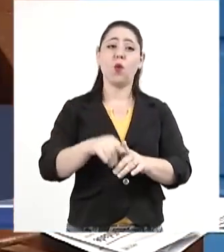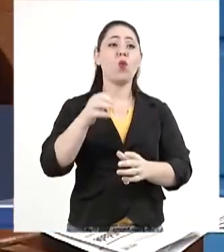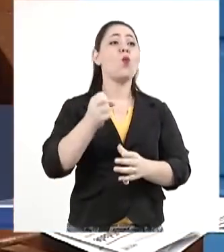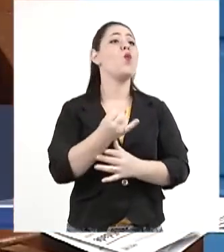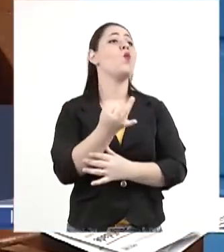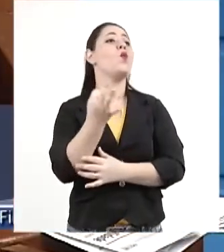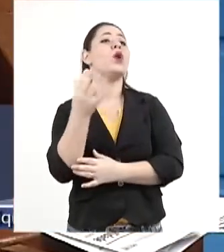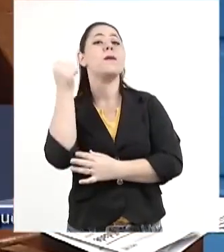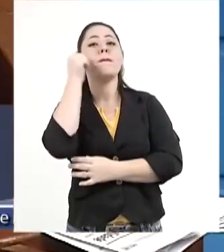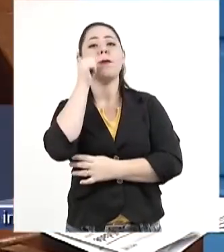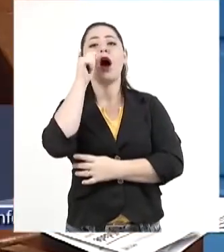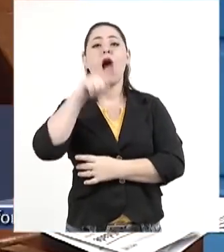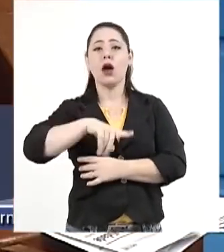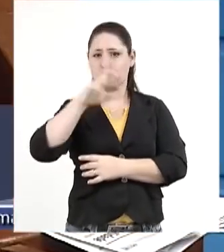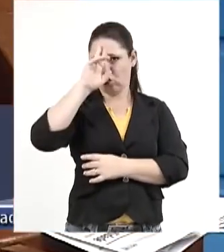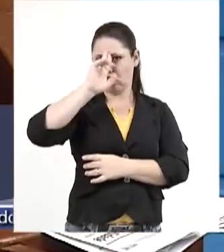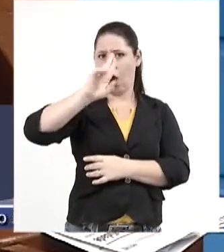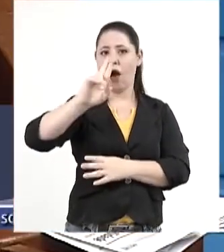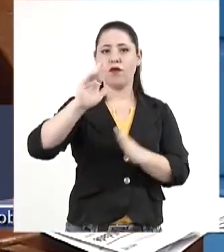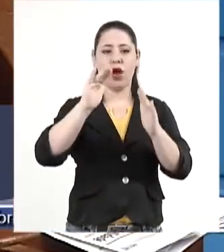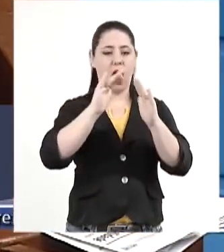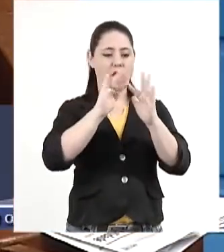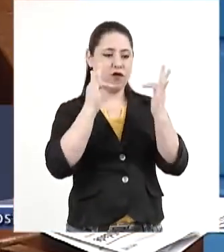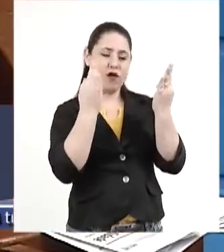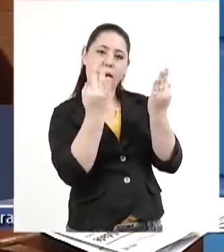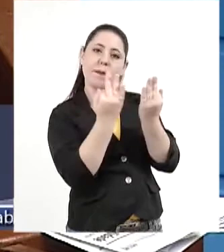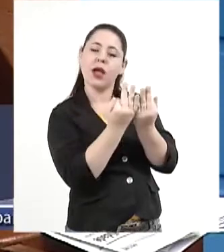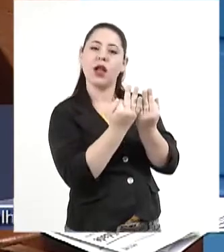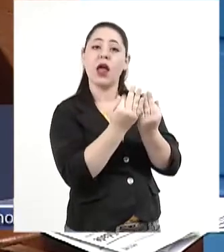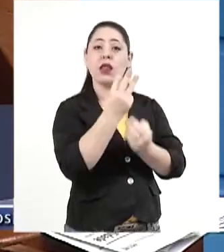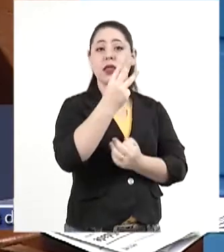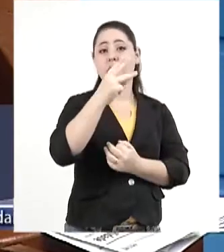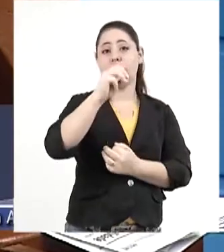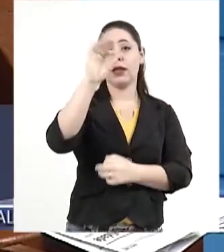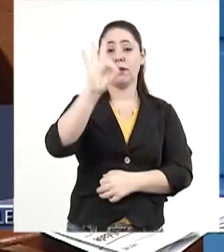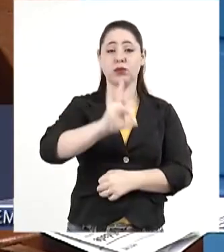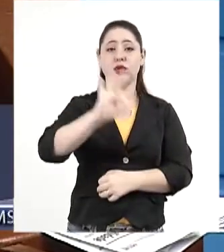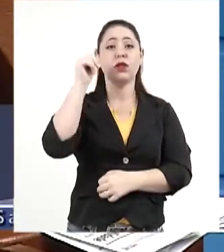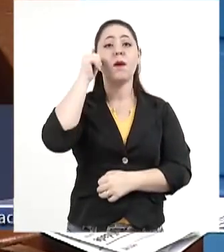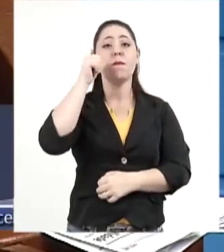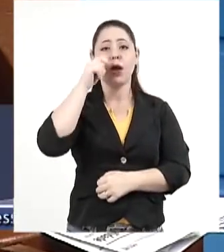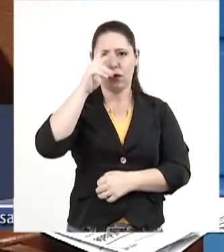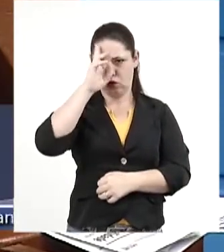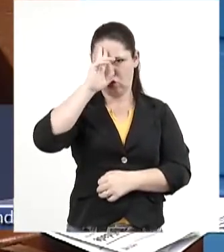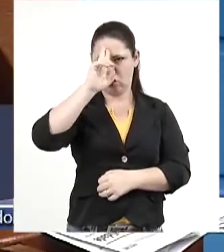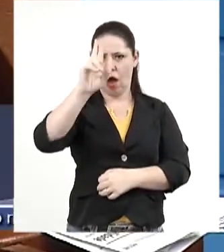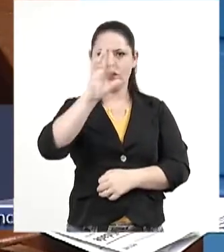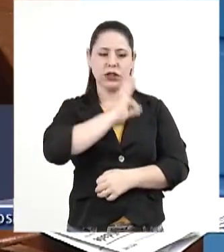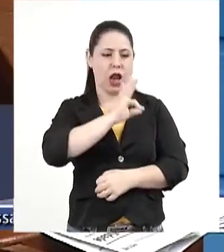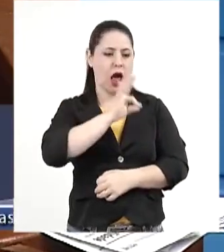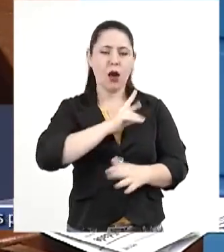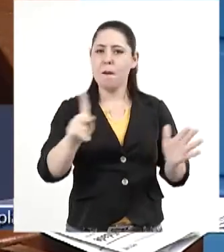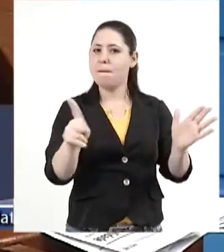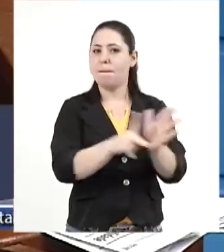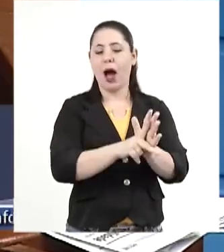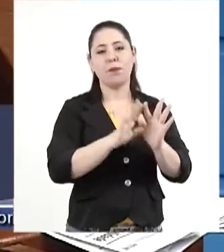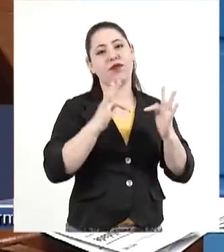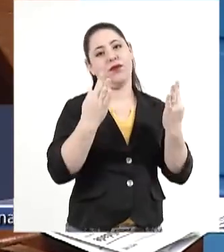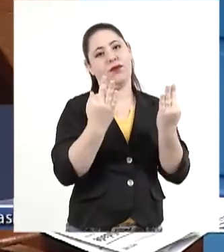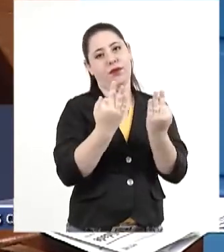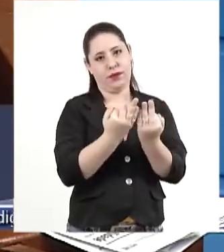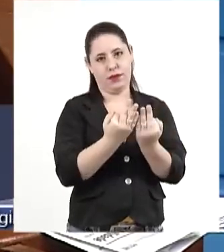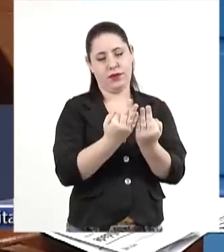são chefes de família no Brasil? 30% das mulheres são chefes de família no